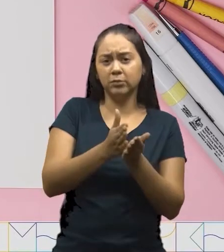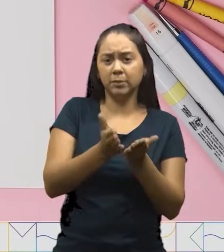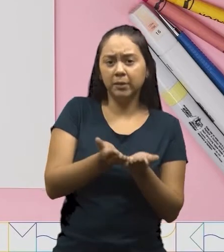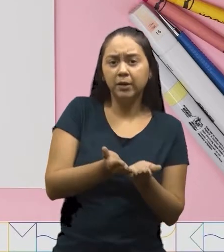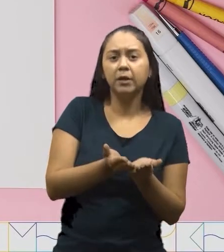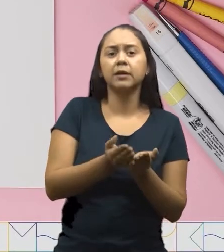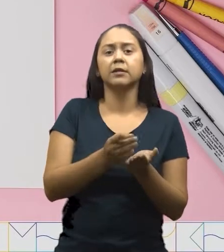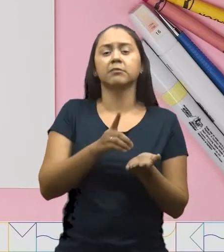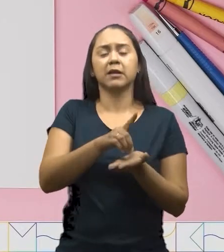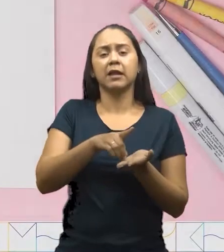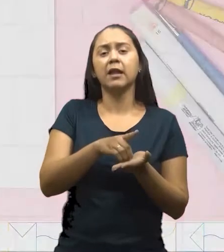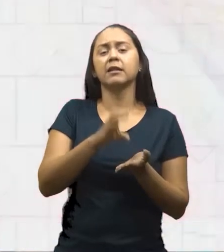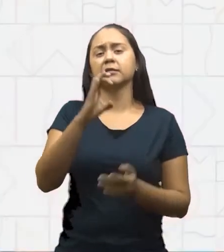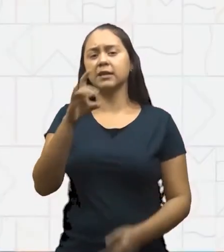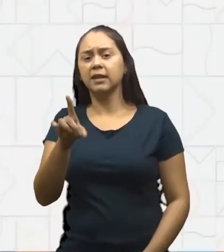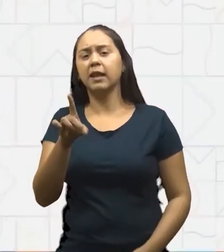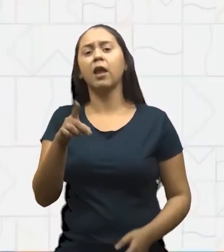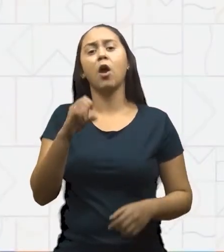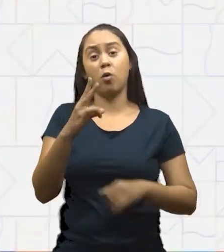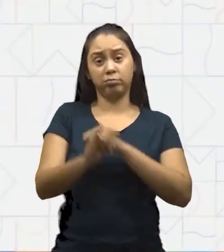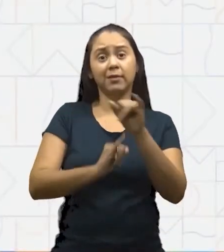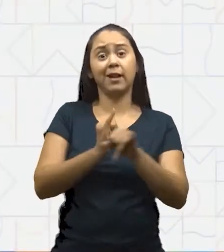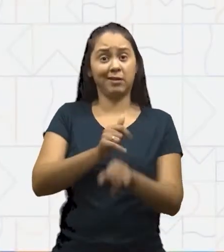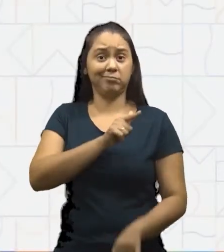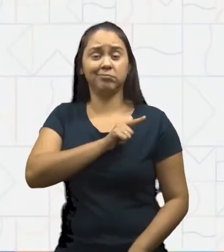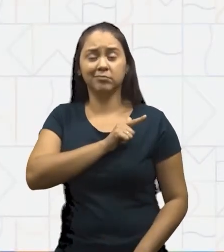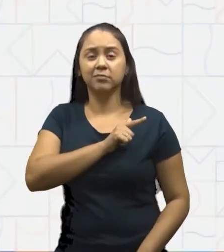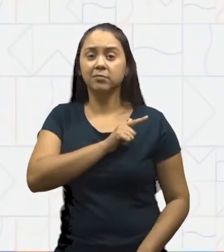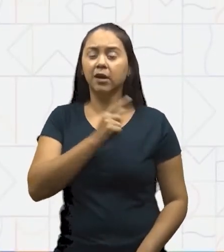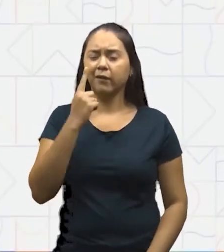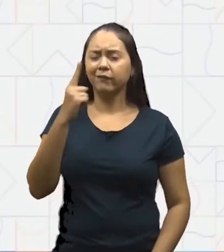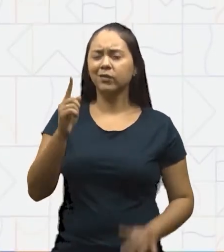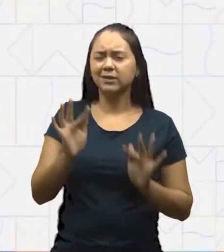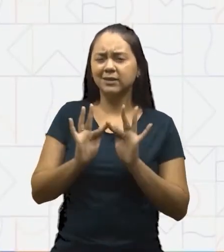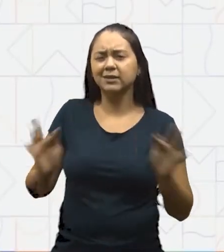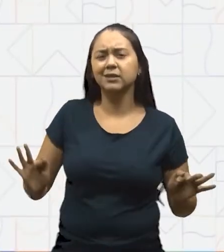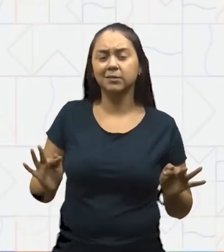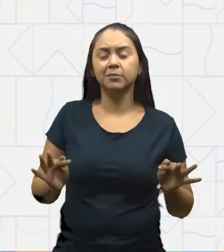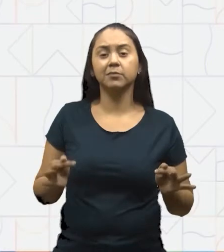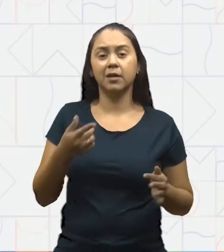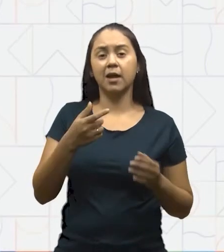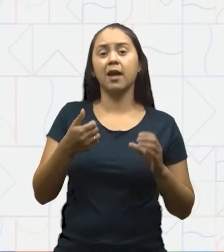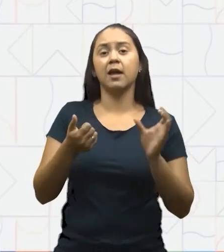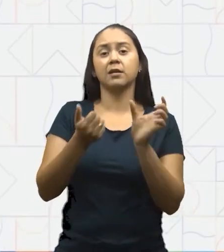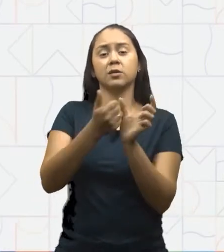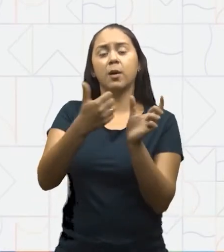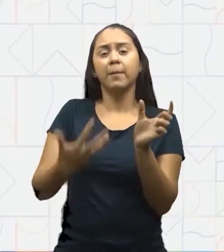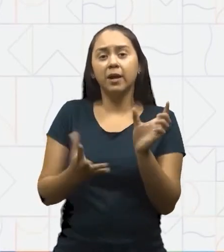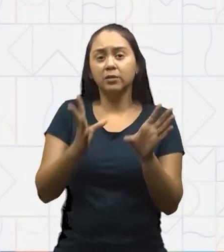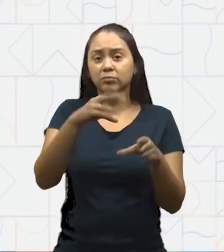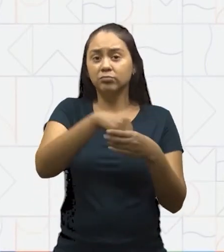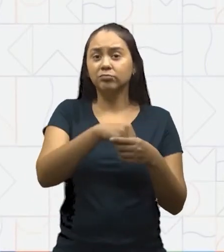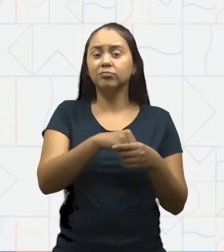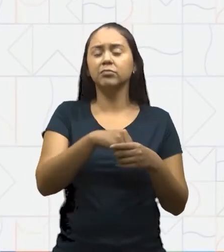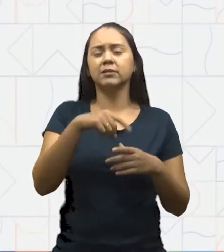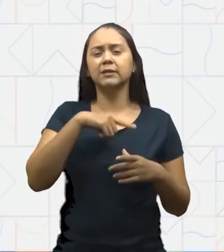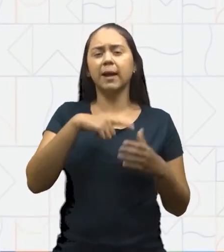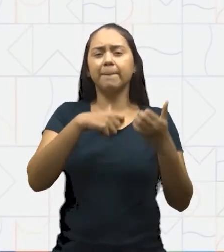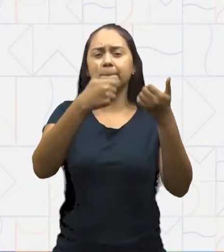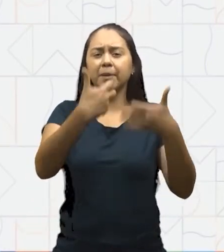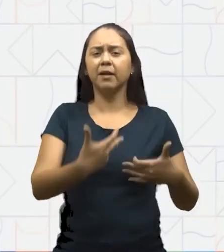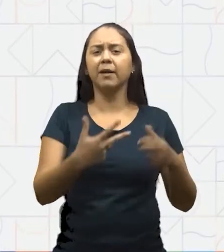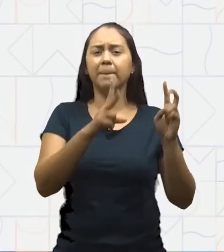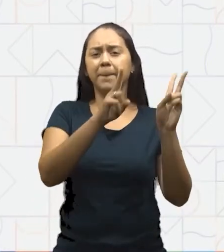CDs ou versão online. Viu como é simples? A enciclopédia é um conjunto de livros que contém fatos sobre